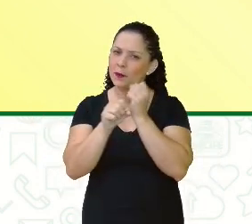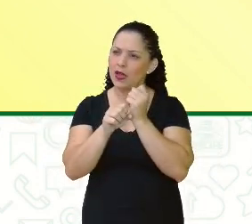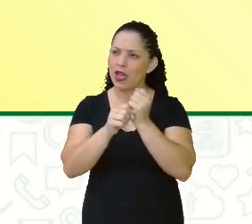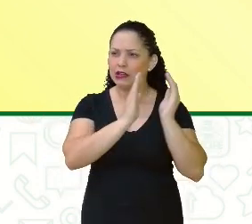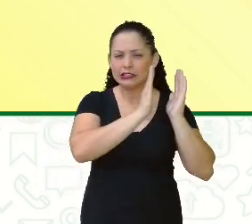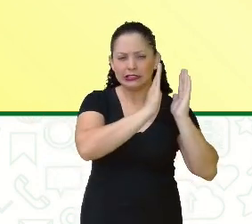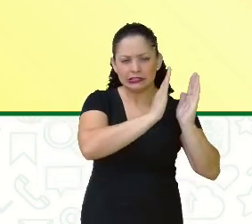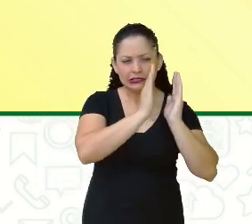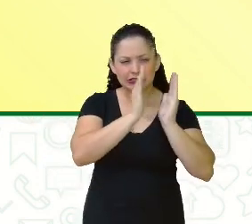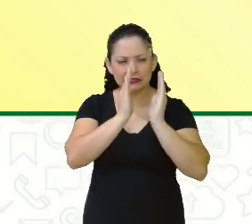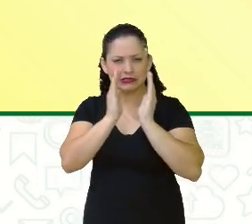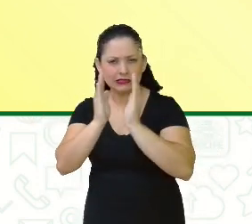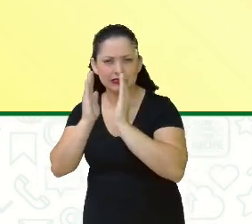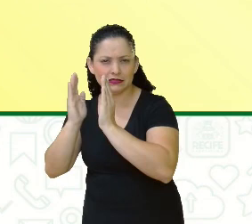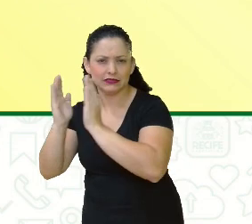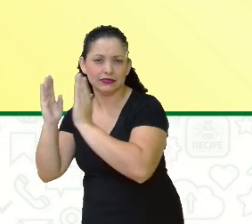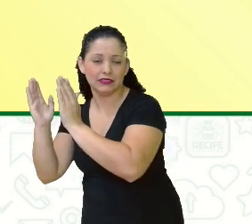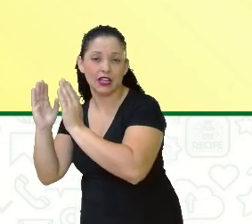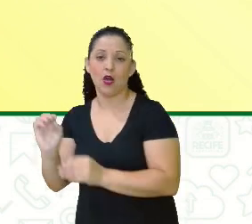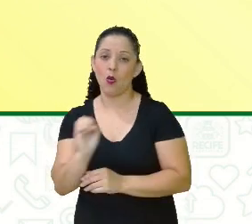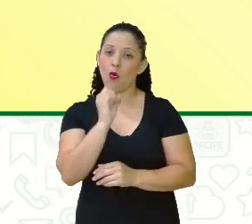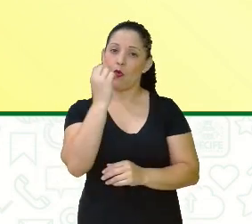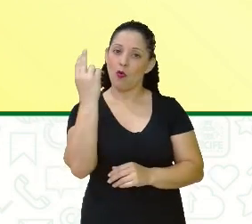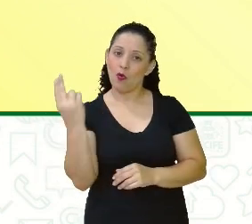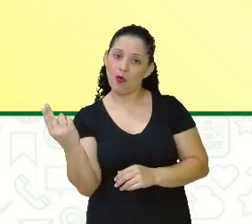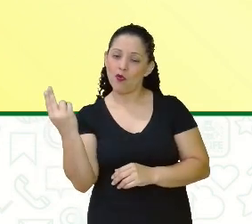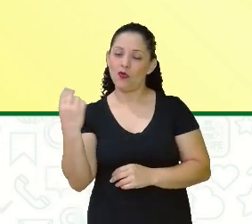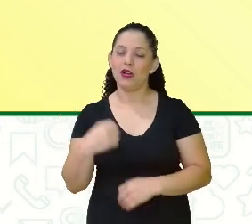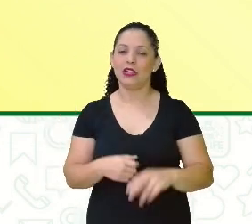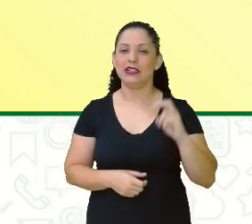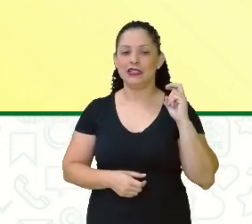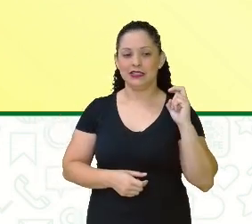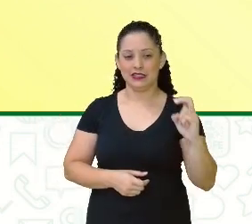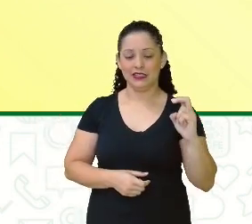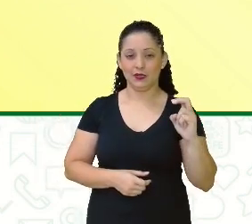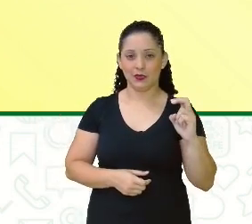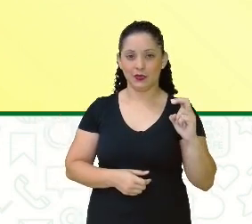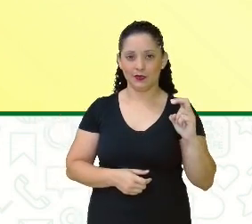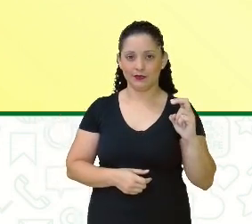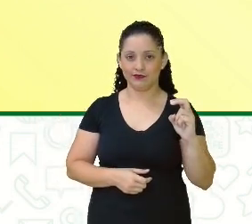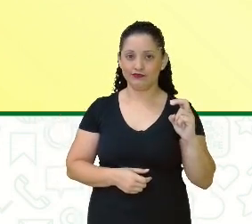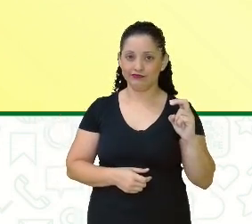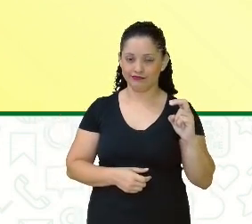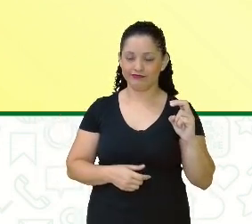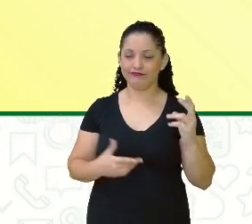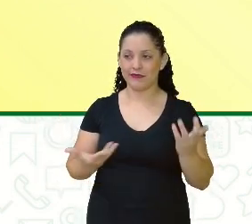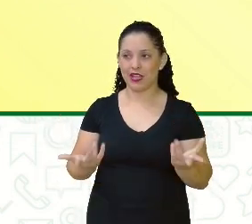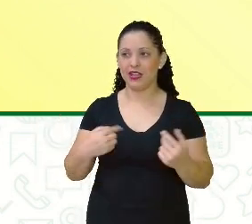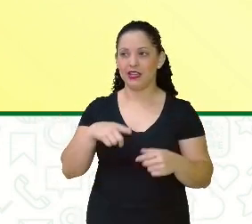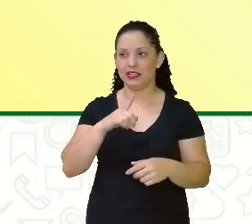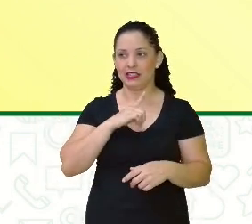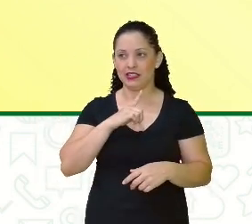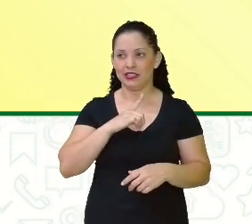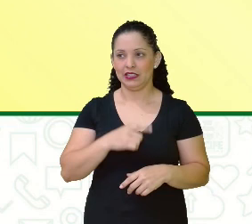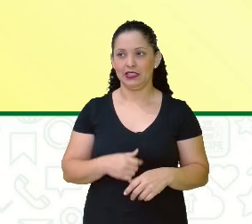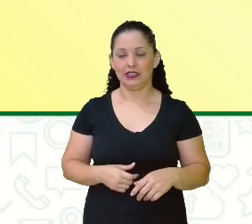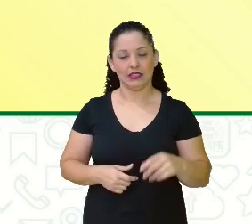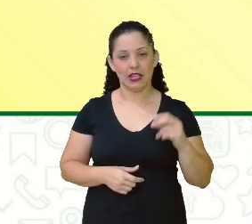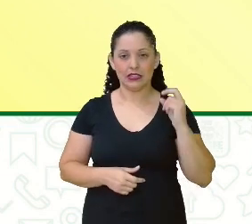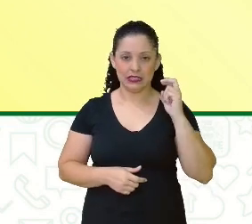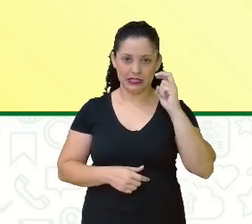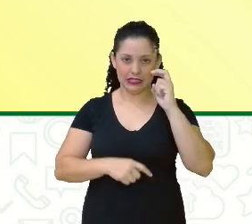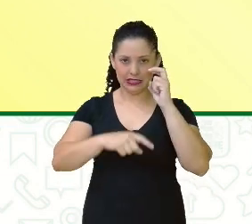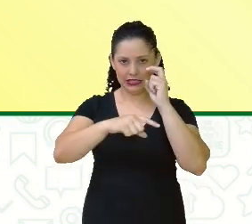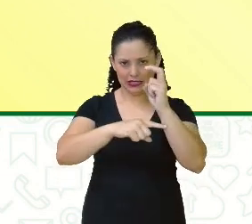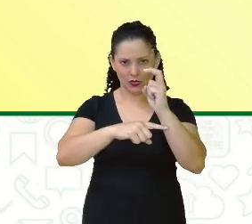E posso fazer o 5, que é o mesmo, tá vendo? 5, embaixo dele vai ter um 1, porque eu